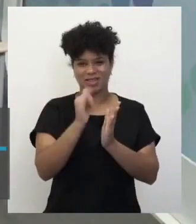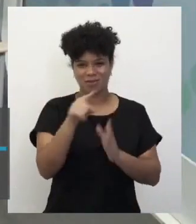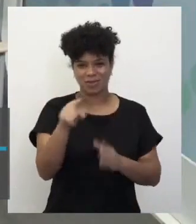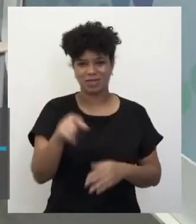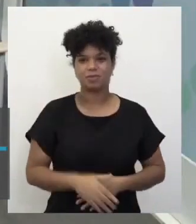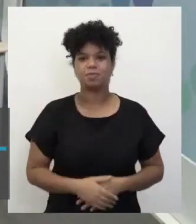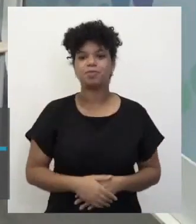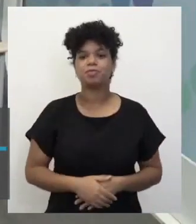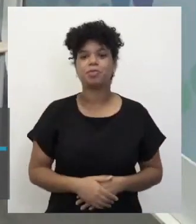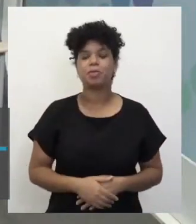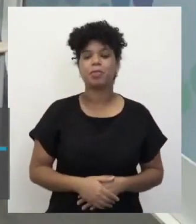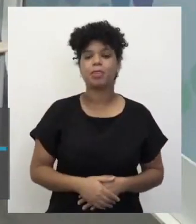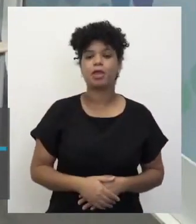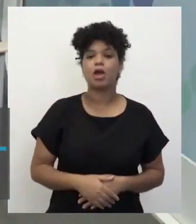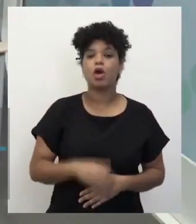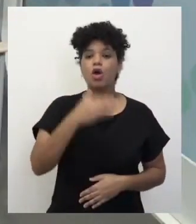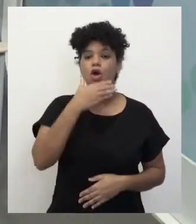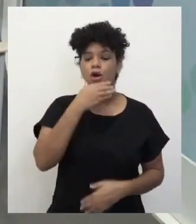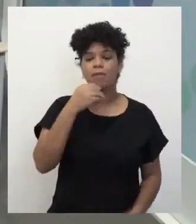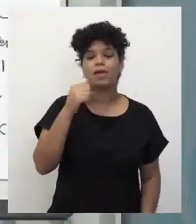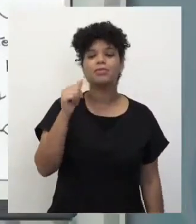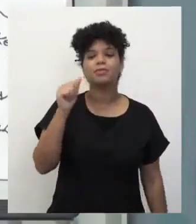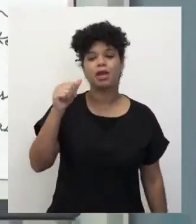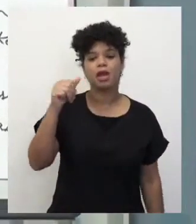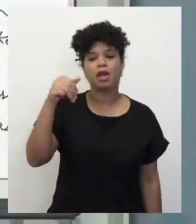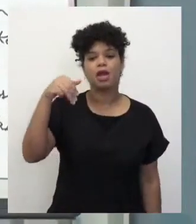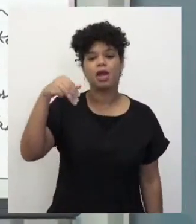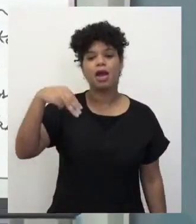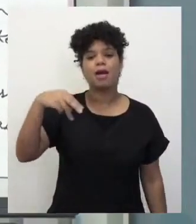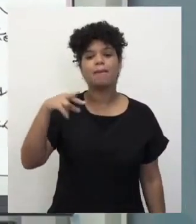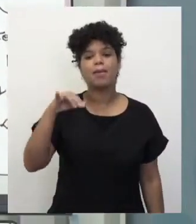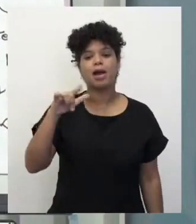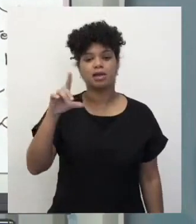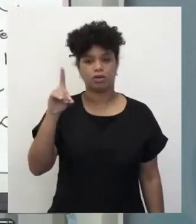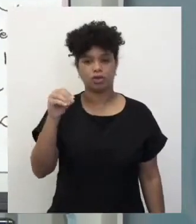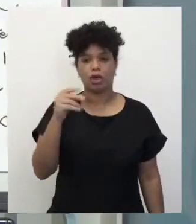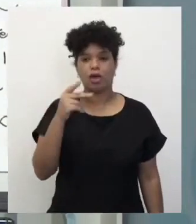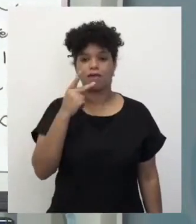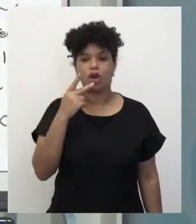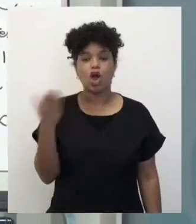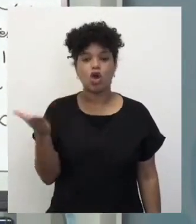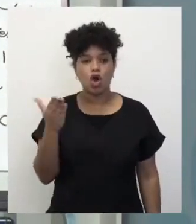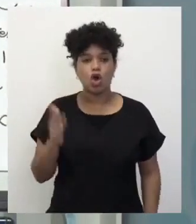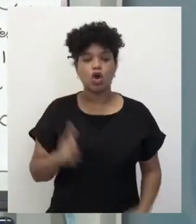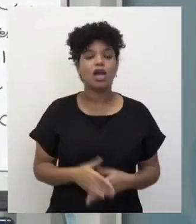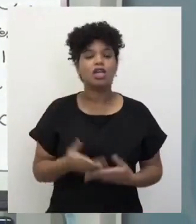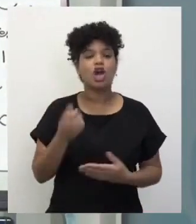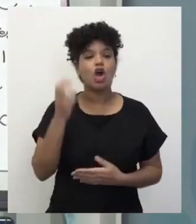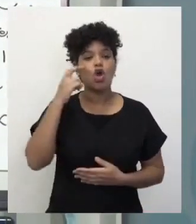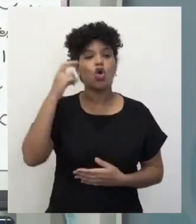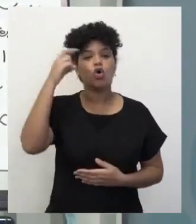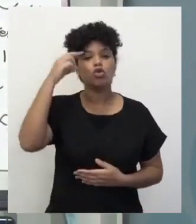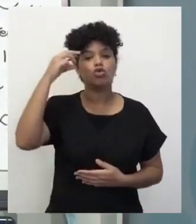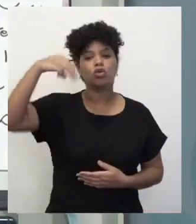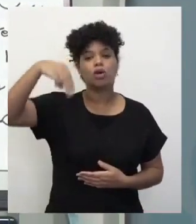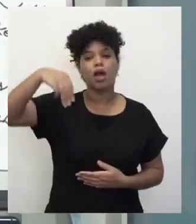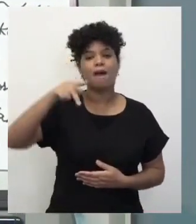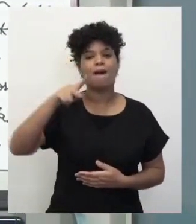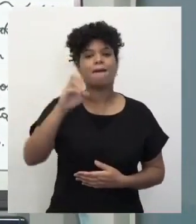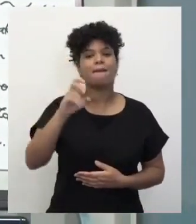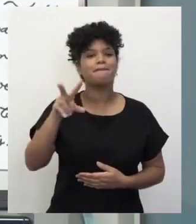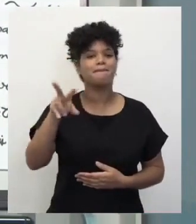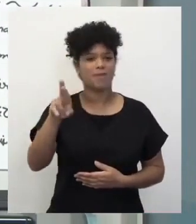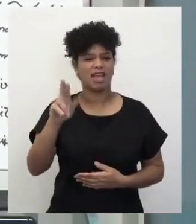os comentários. O professor Amarildo citou a cultura maker, né? Que é essa cultura aí, essa cultura geek, maker, né? Onde